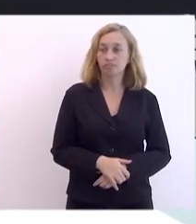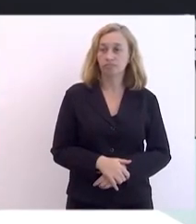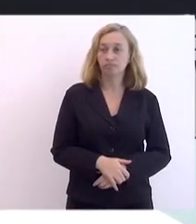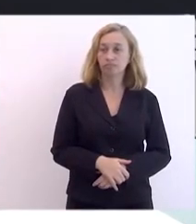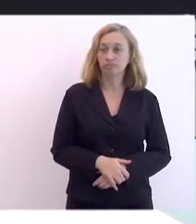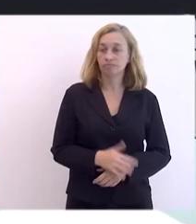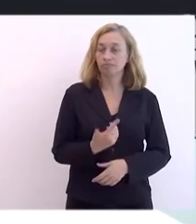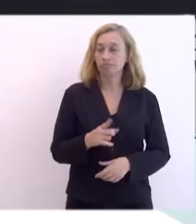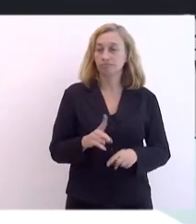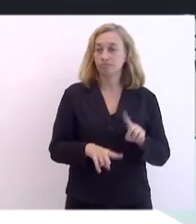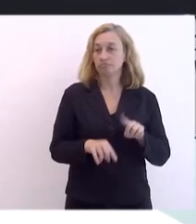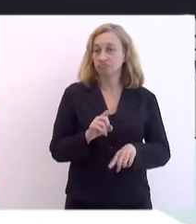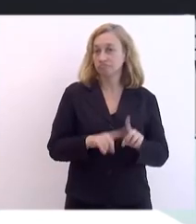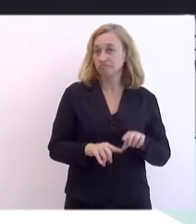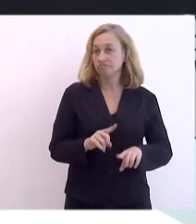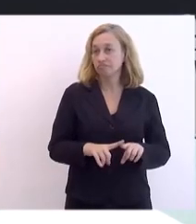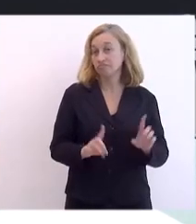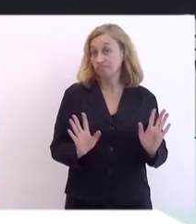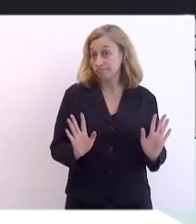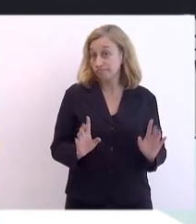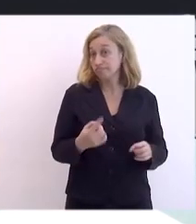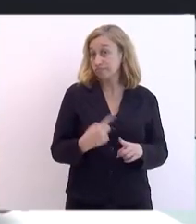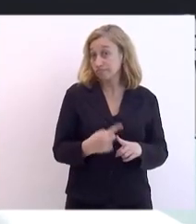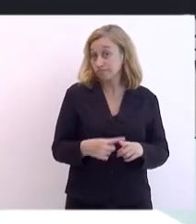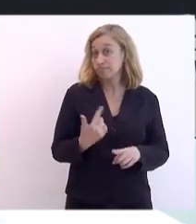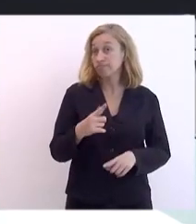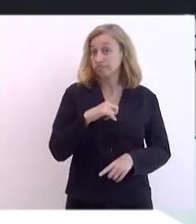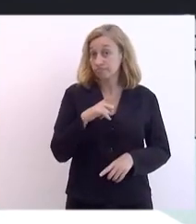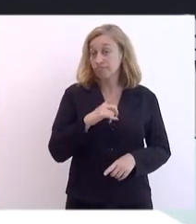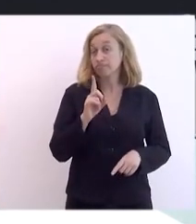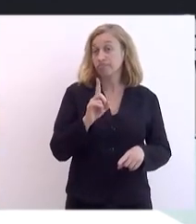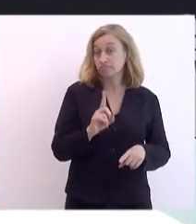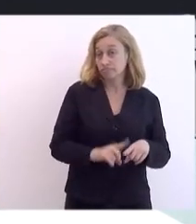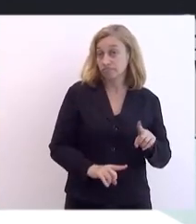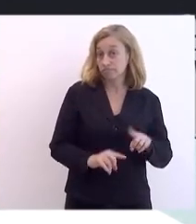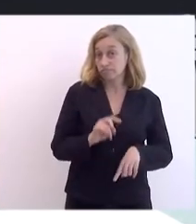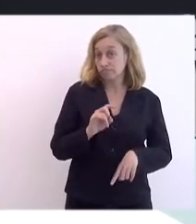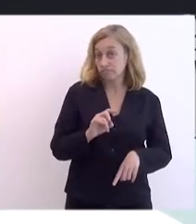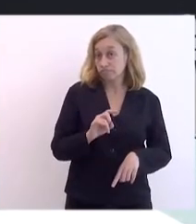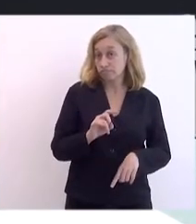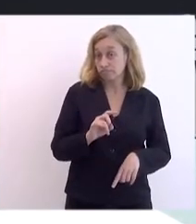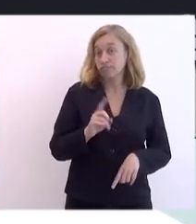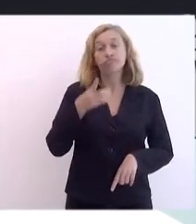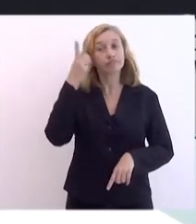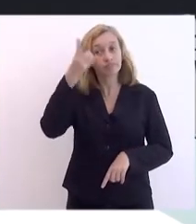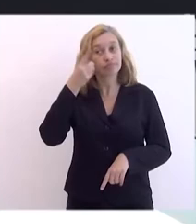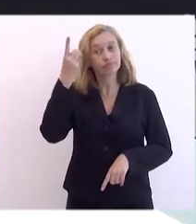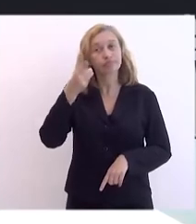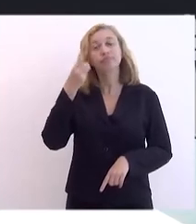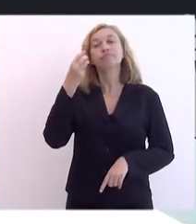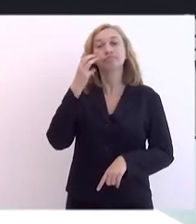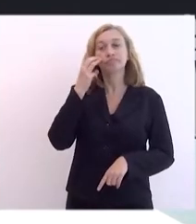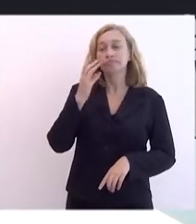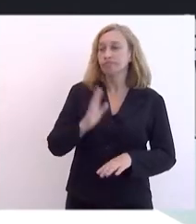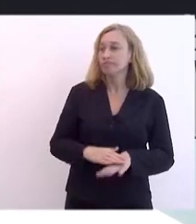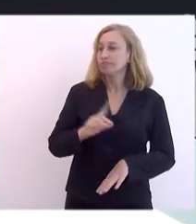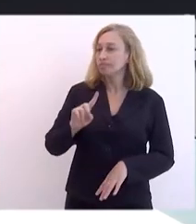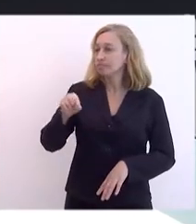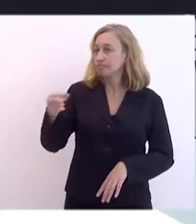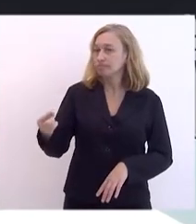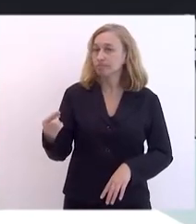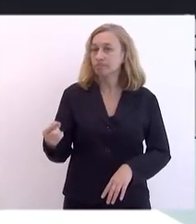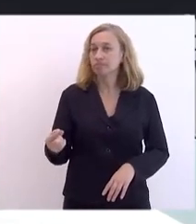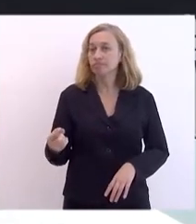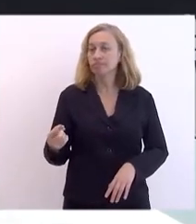Não há objeto. Até porque, se tivesse objeto, né, o deputado Valdec, mais do que todos, por ter sido relator,